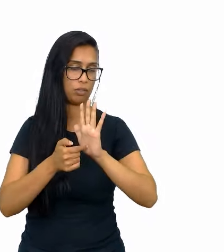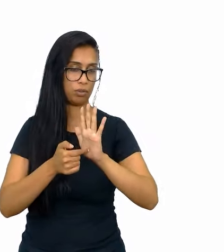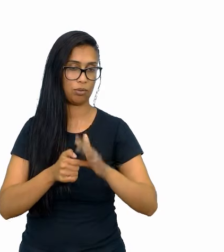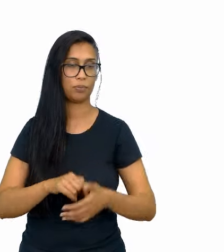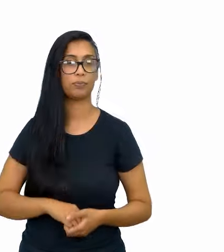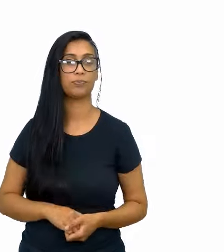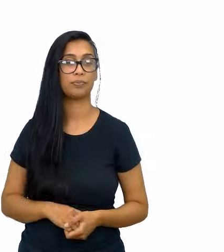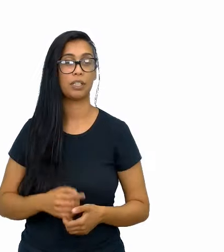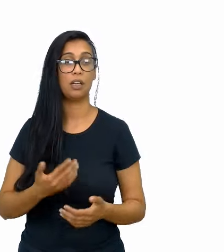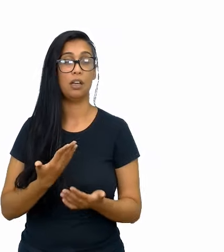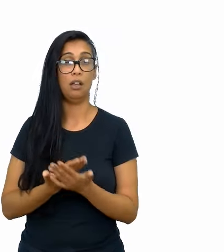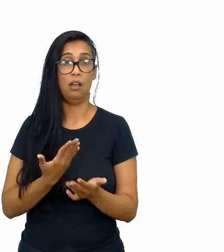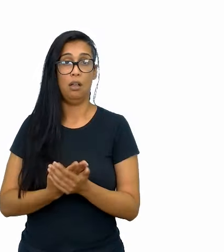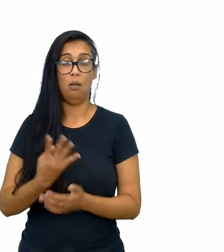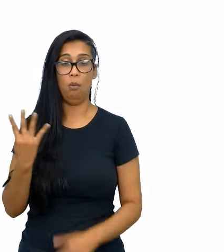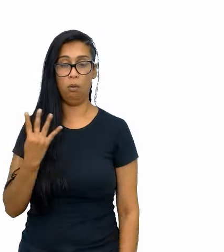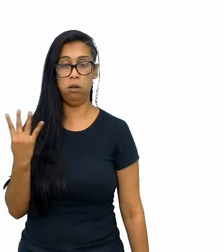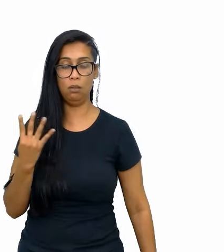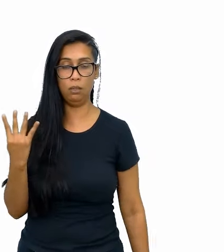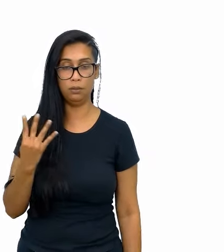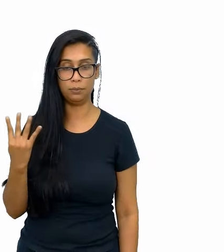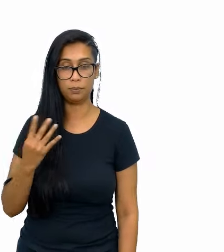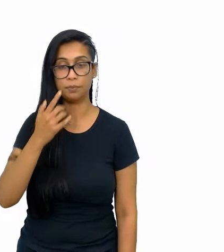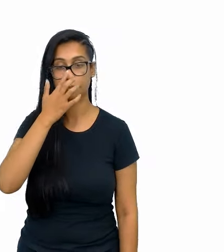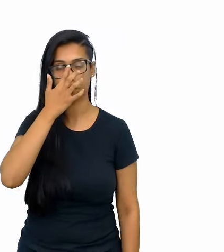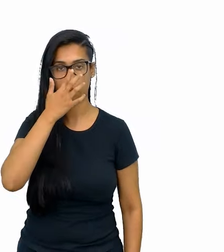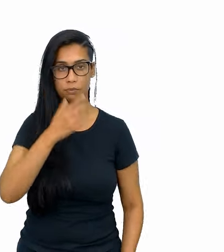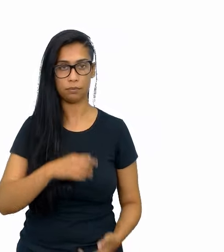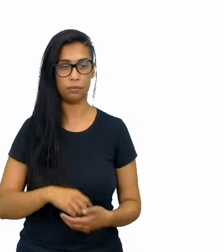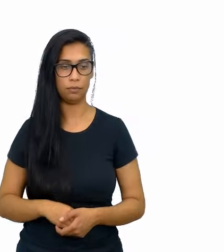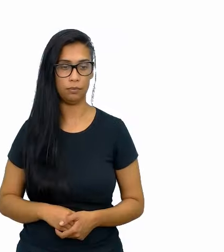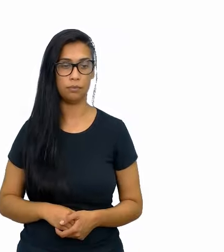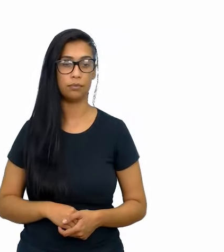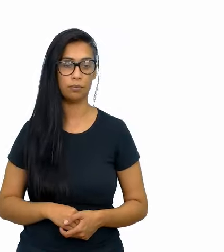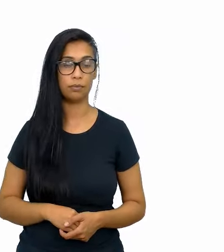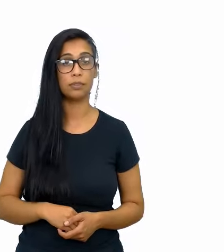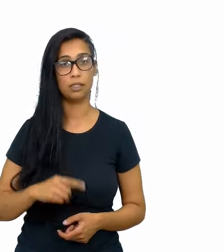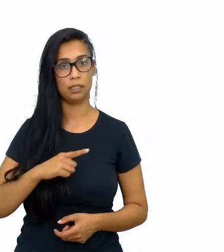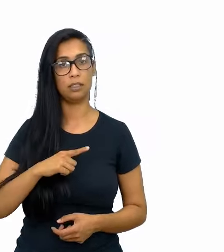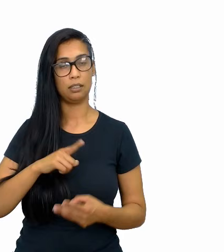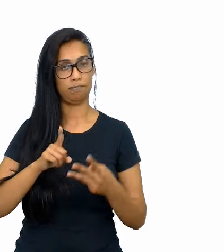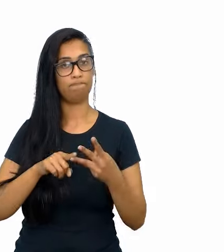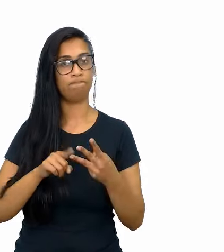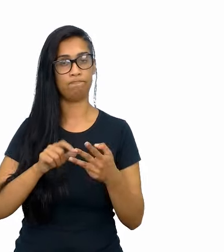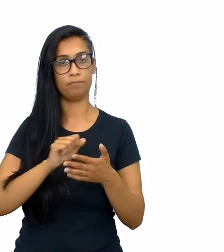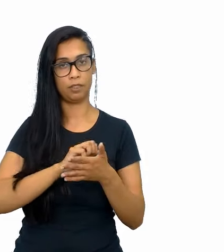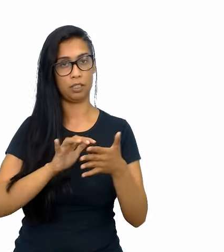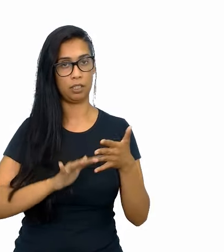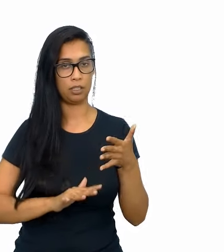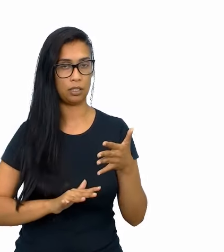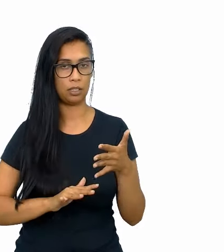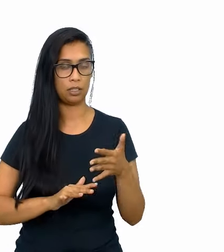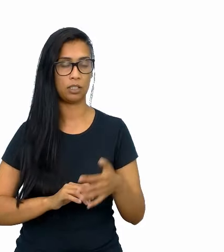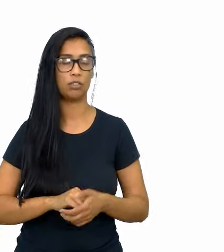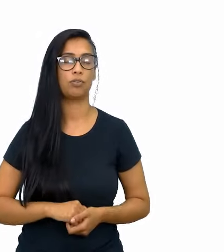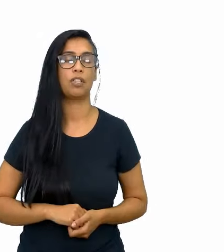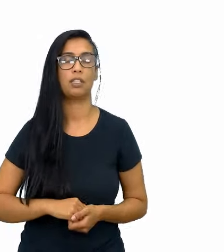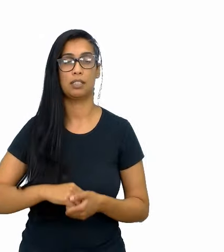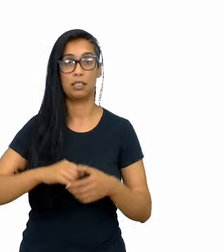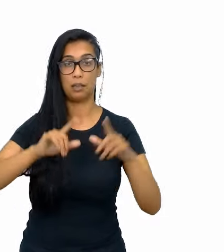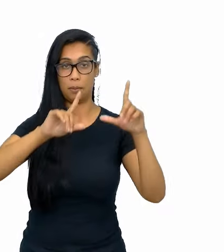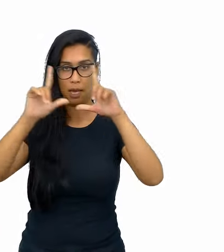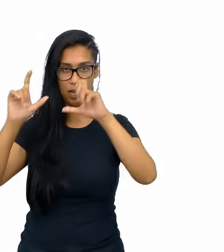temos 3 atividades. Então, existe a proposta de que se observe 3 imagens. Na atividade 2, é